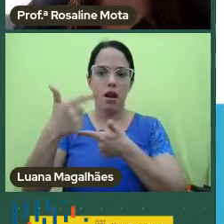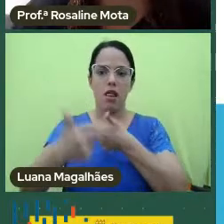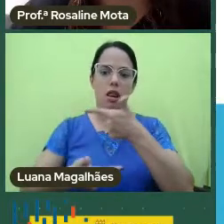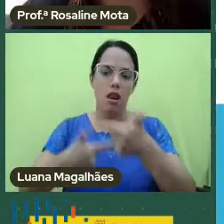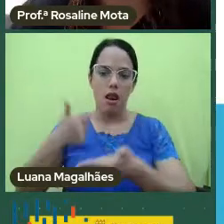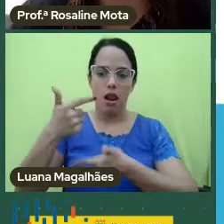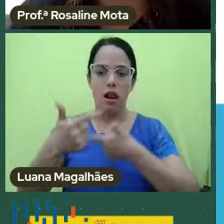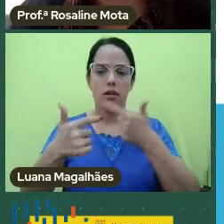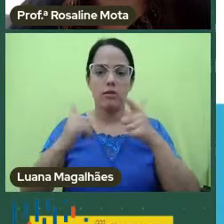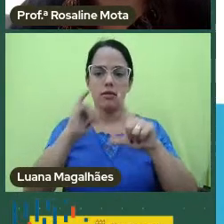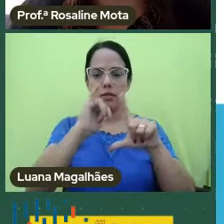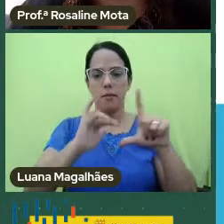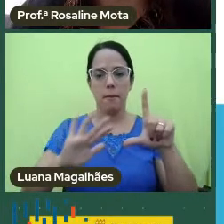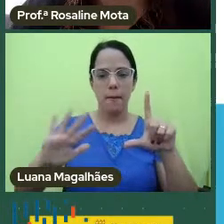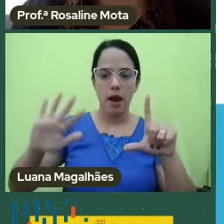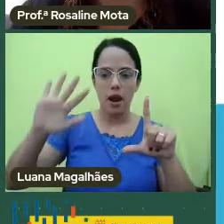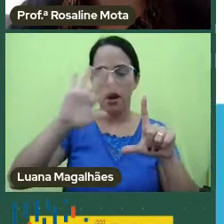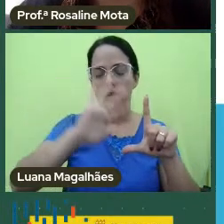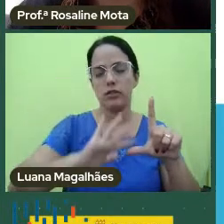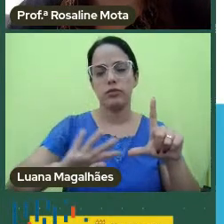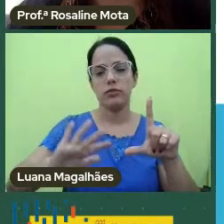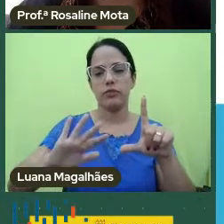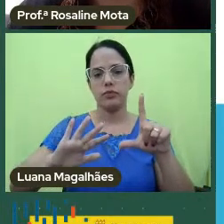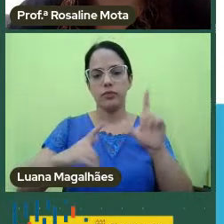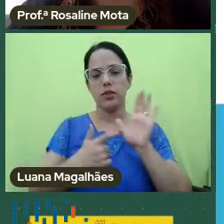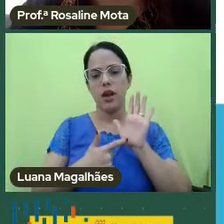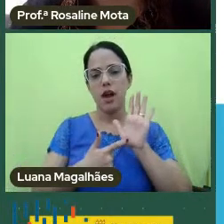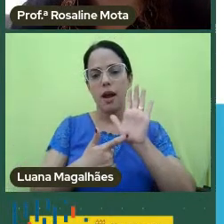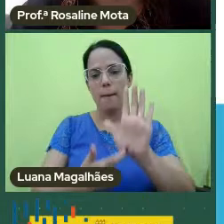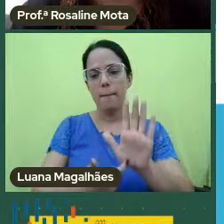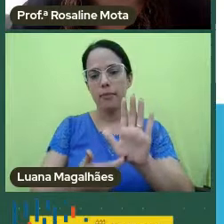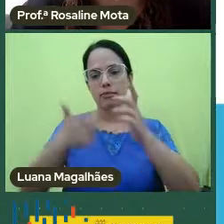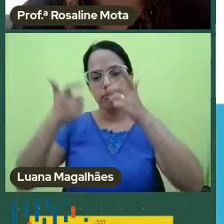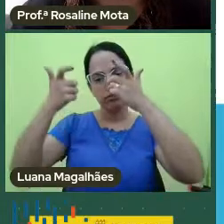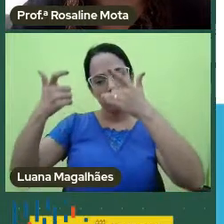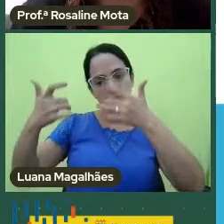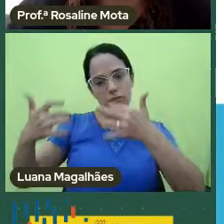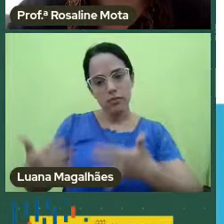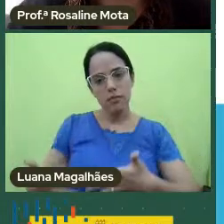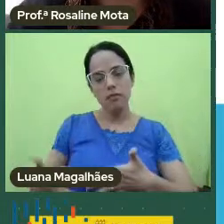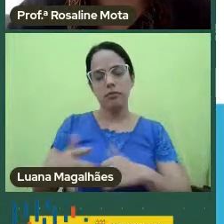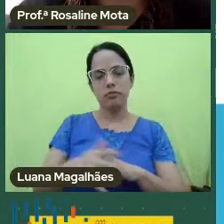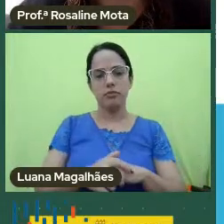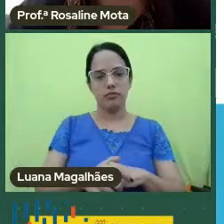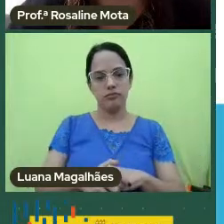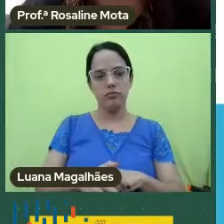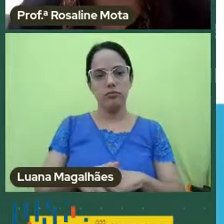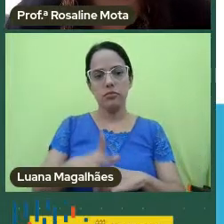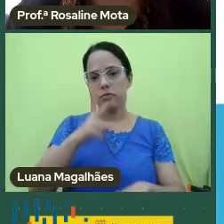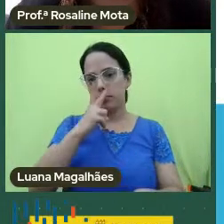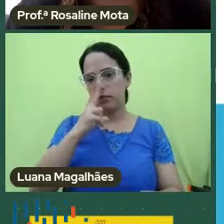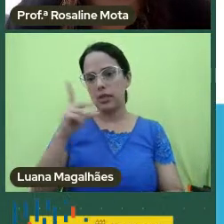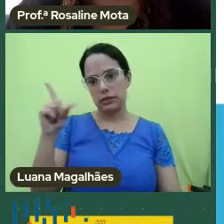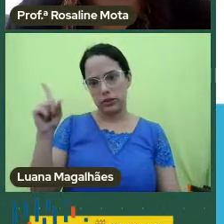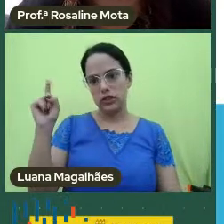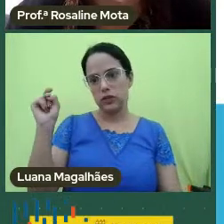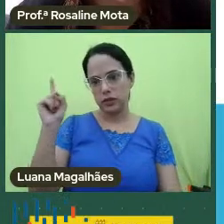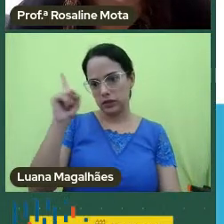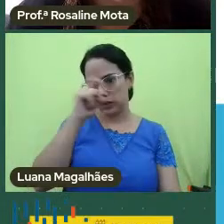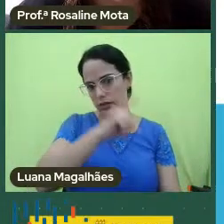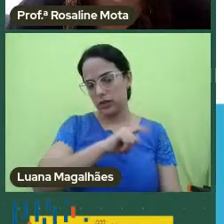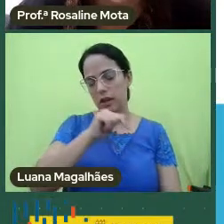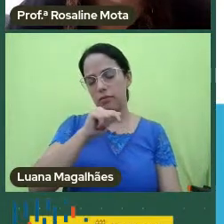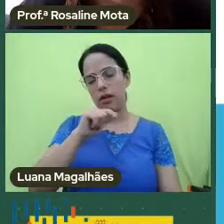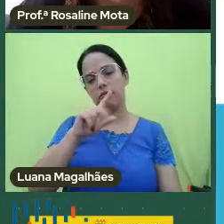imagem... a representação, a descrição dessas imagens, ela é muito difícil, porque muita coisa vai